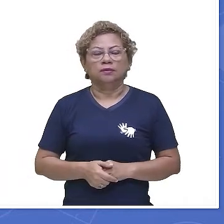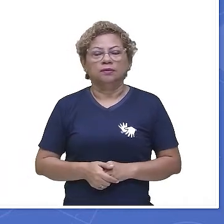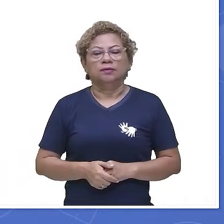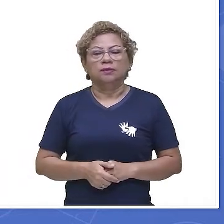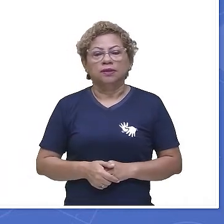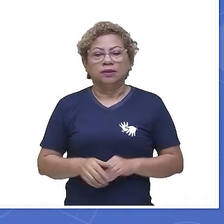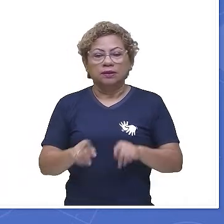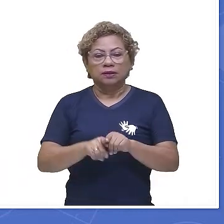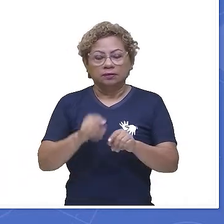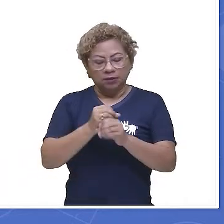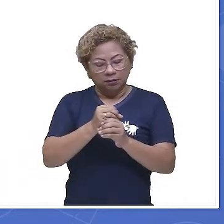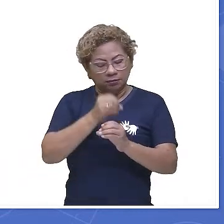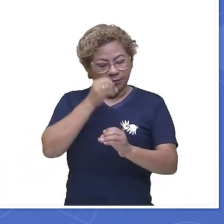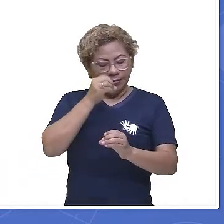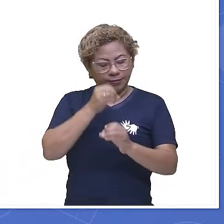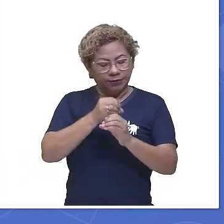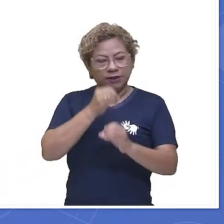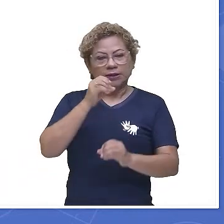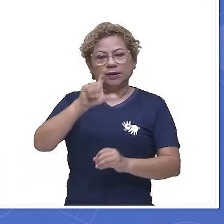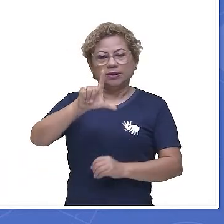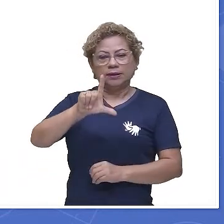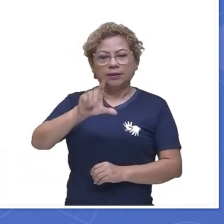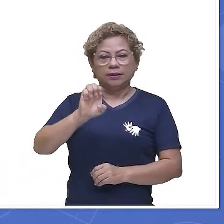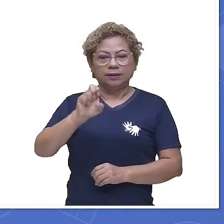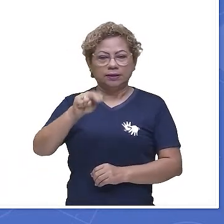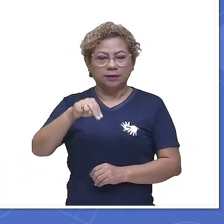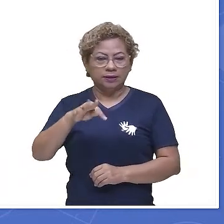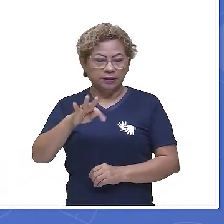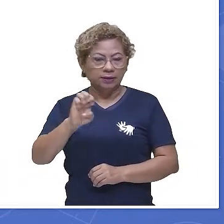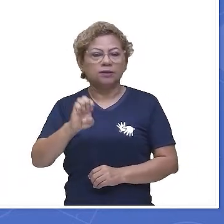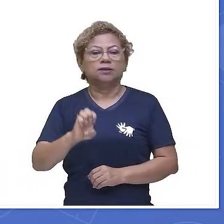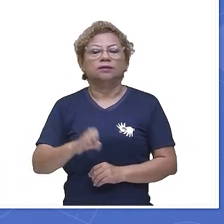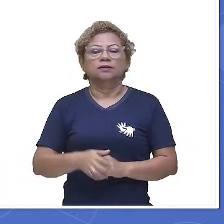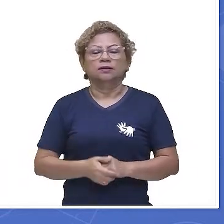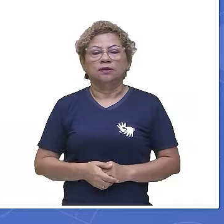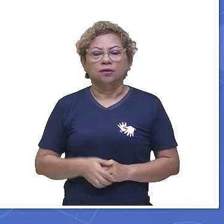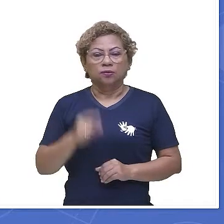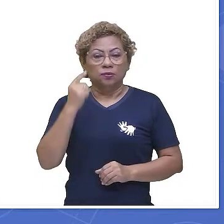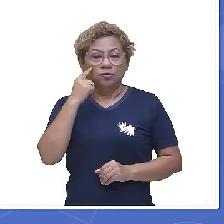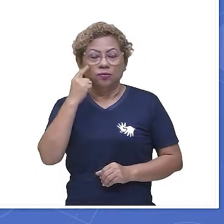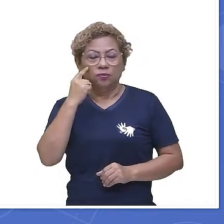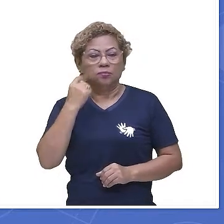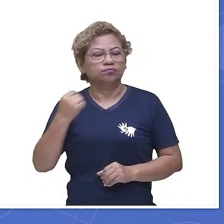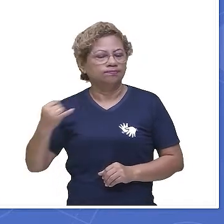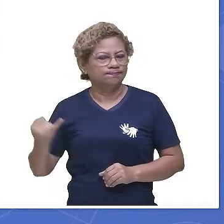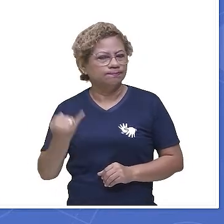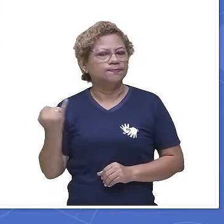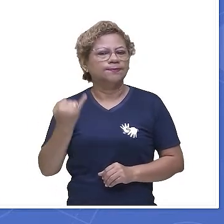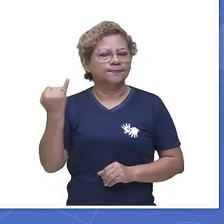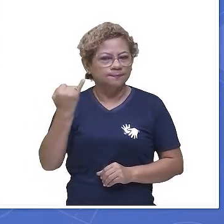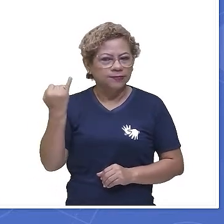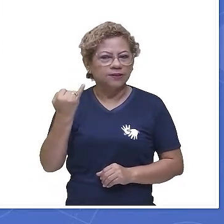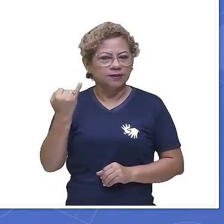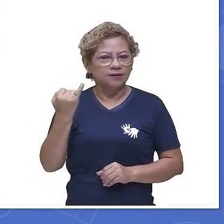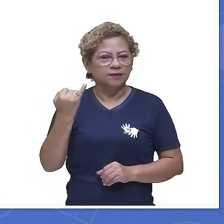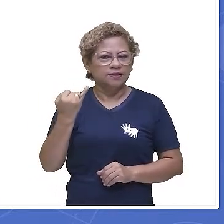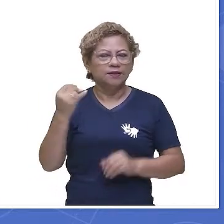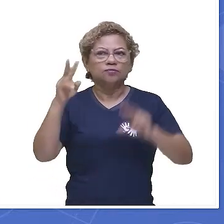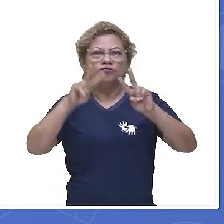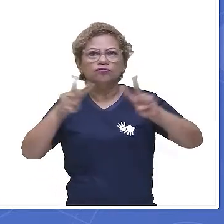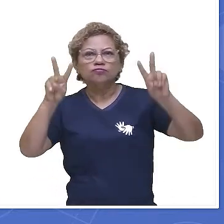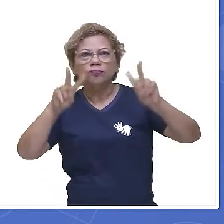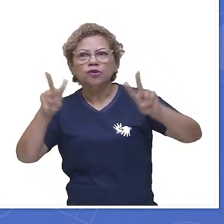né? Que é um leitor, né? da luz, né? Porque o olho humano só funciona com a emissão de luz também. E nós